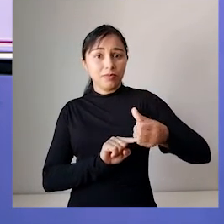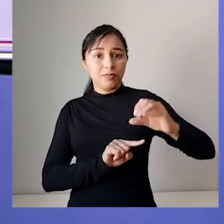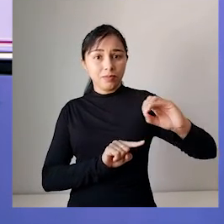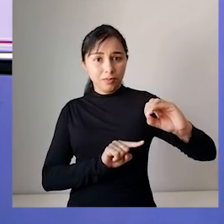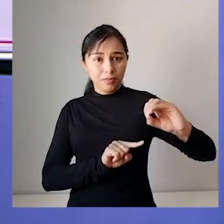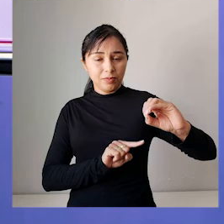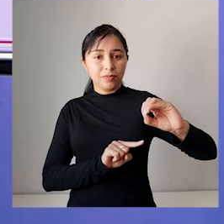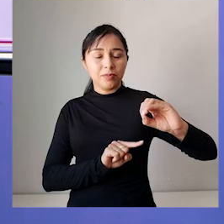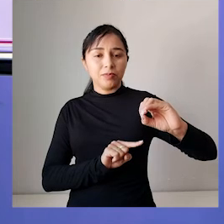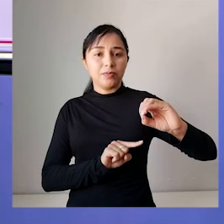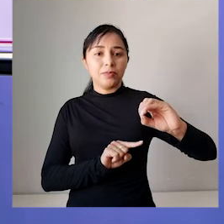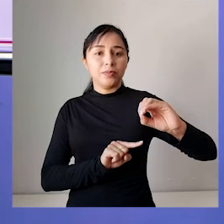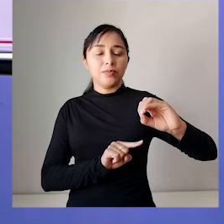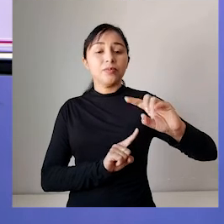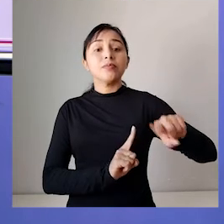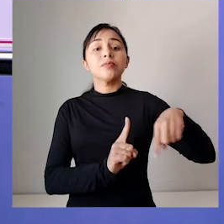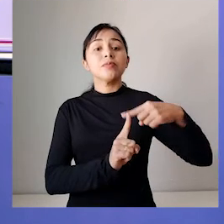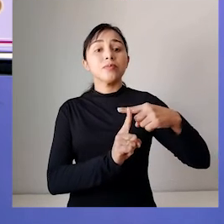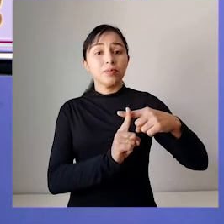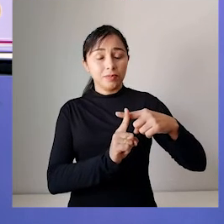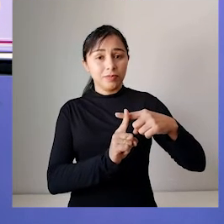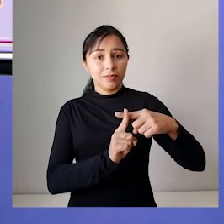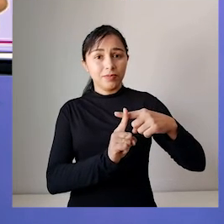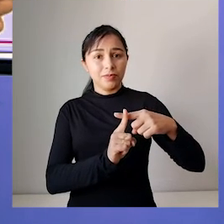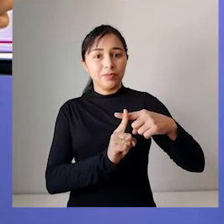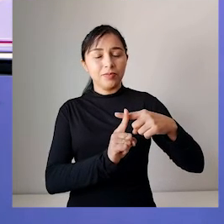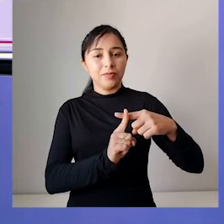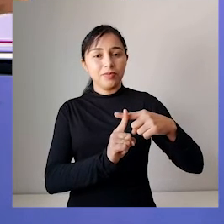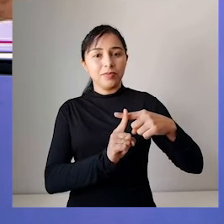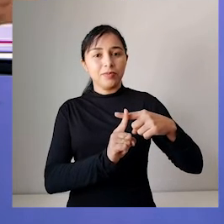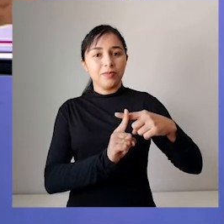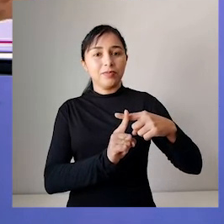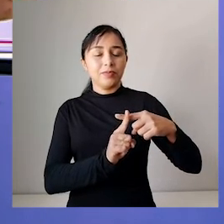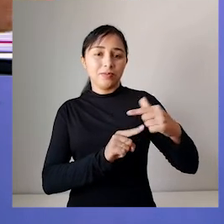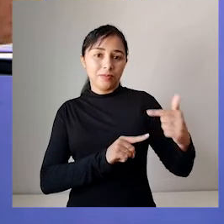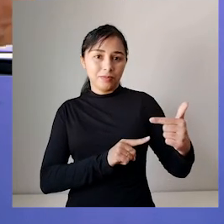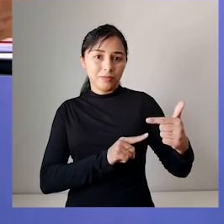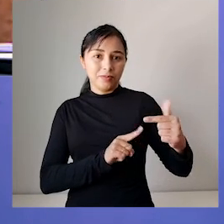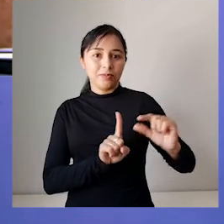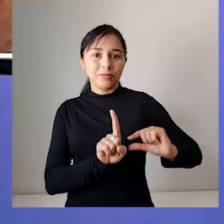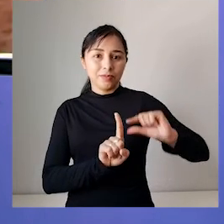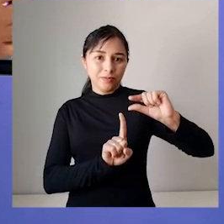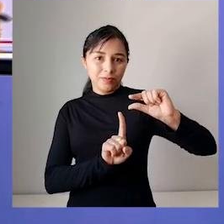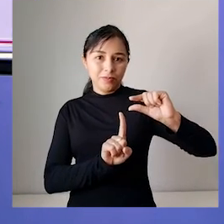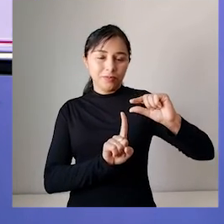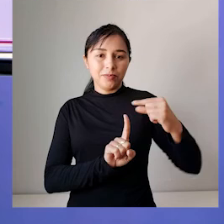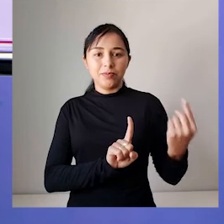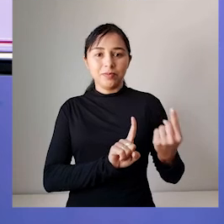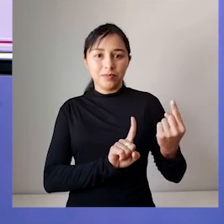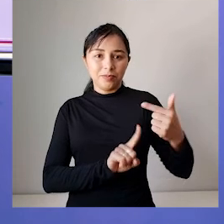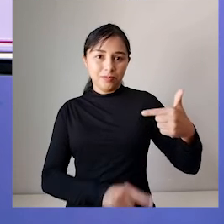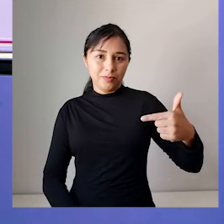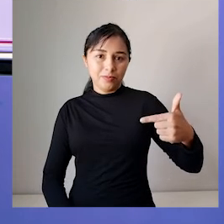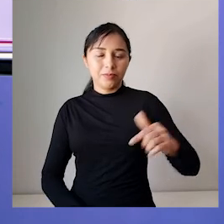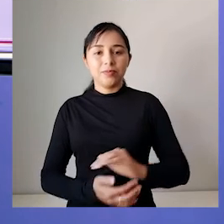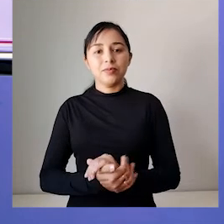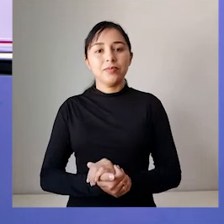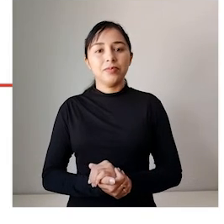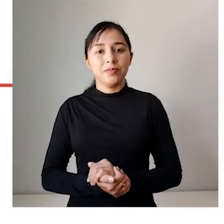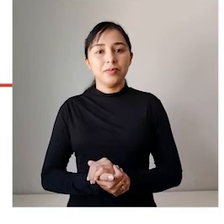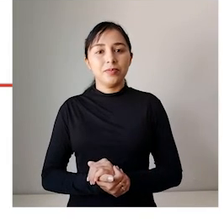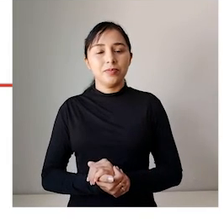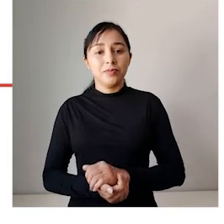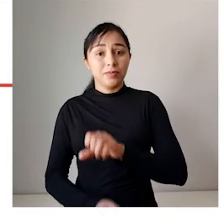vou acrescentar então só um 0 e para finalizar o 2 lá na unidade sozinho. Então nós temos